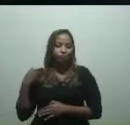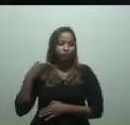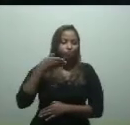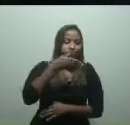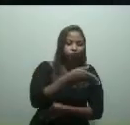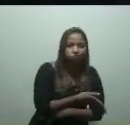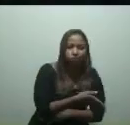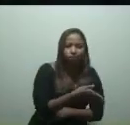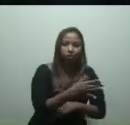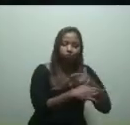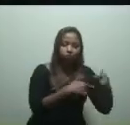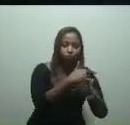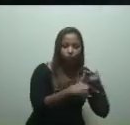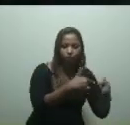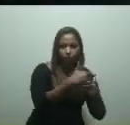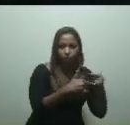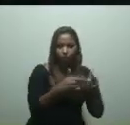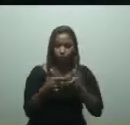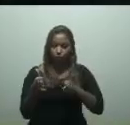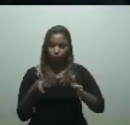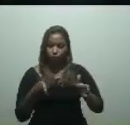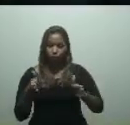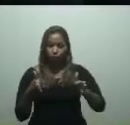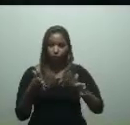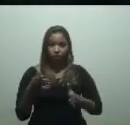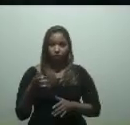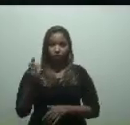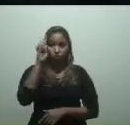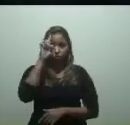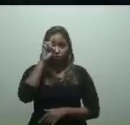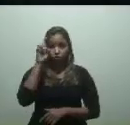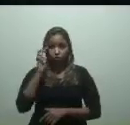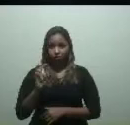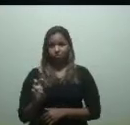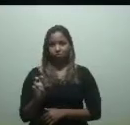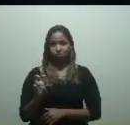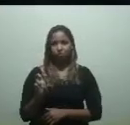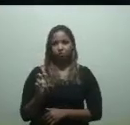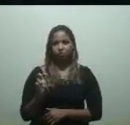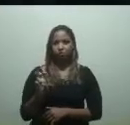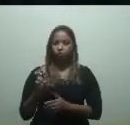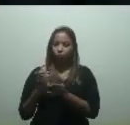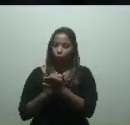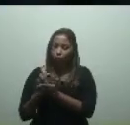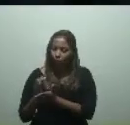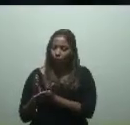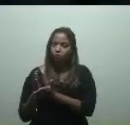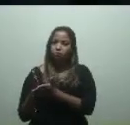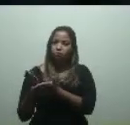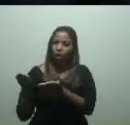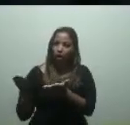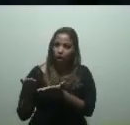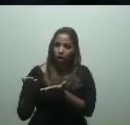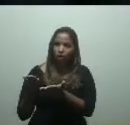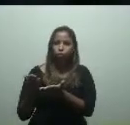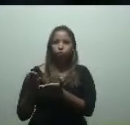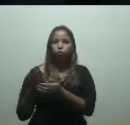comparecer ao trabalho pelo período de 5 dias a partir desta data por motivo de doença.